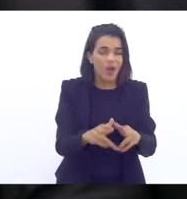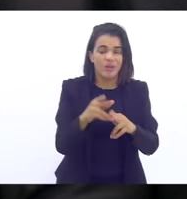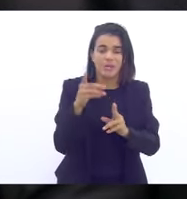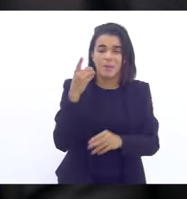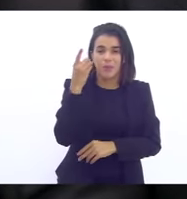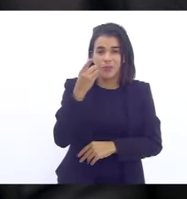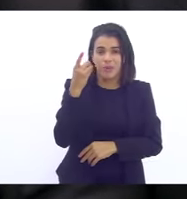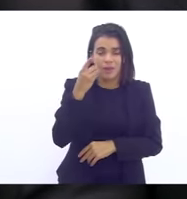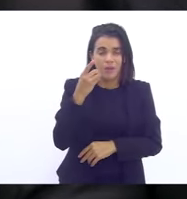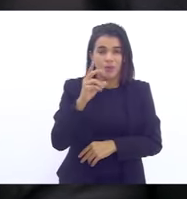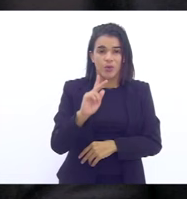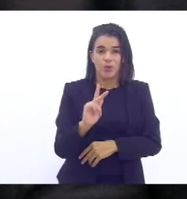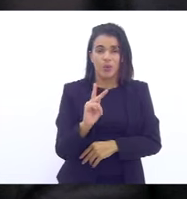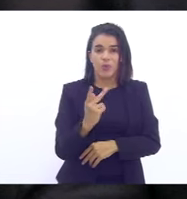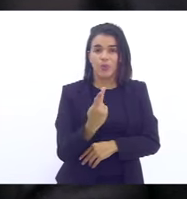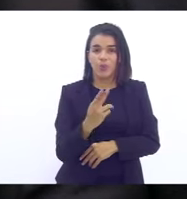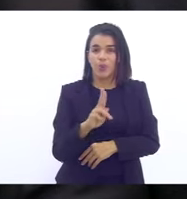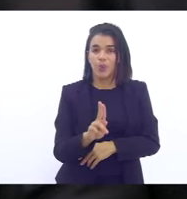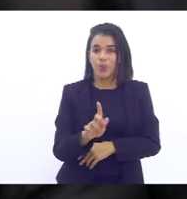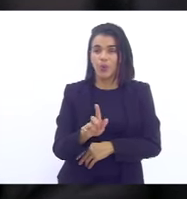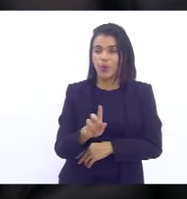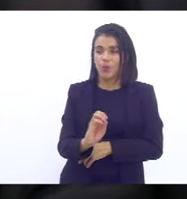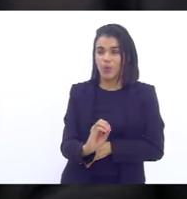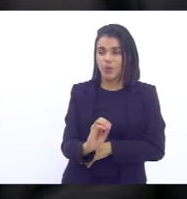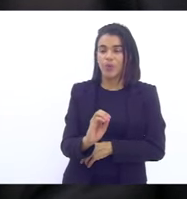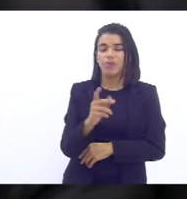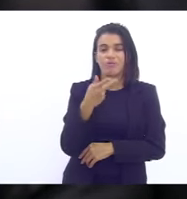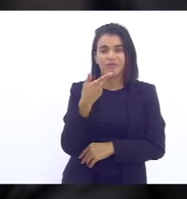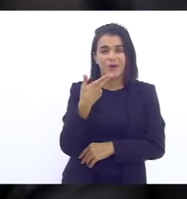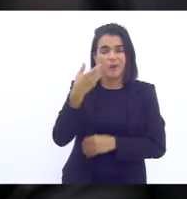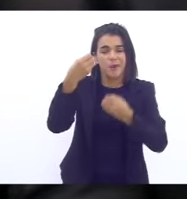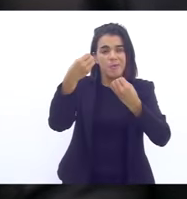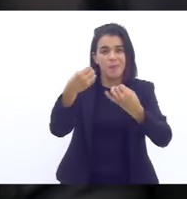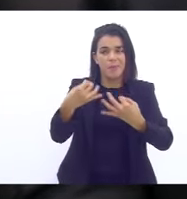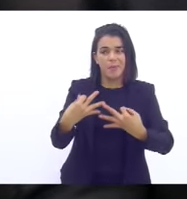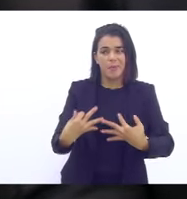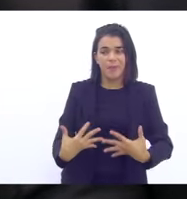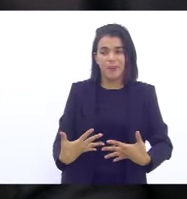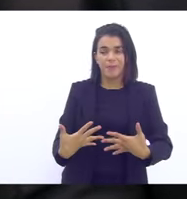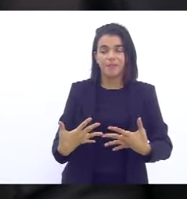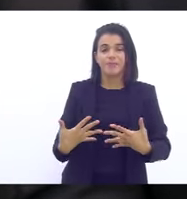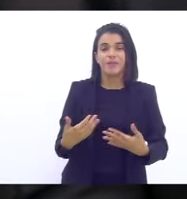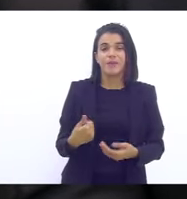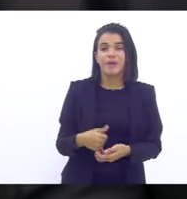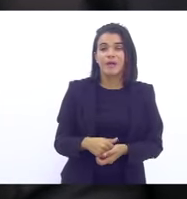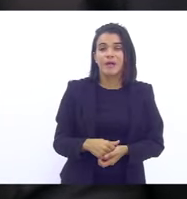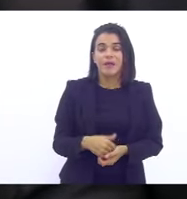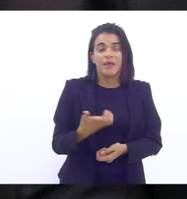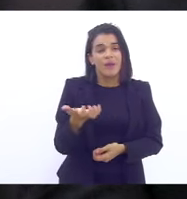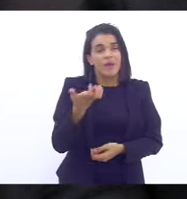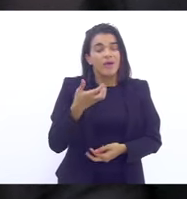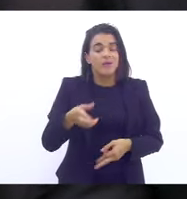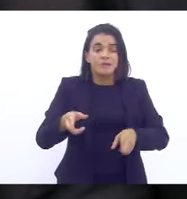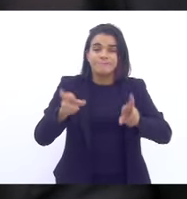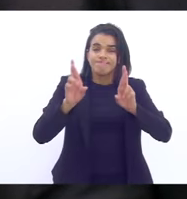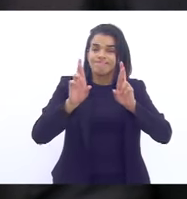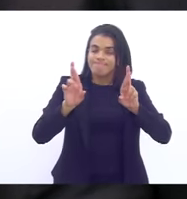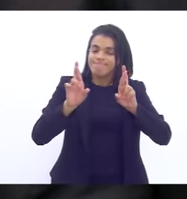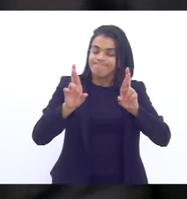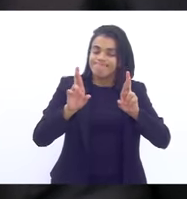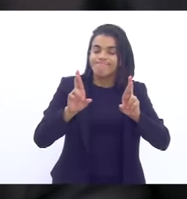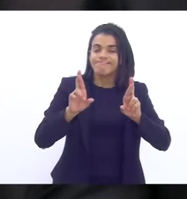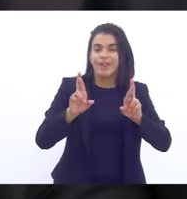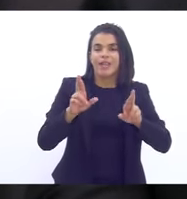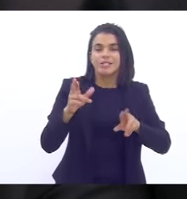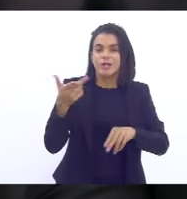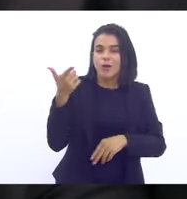com muita sabedoria no assunto, deputado, sou relator. E eu quero que, se Deus quiser, que a gente possa arrumar